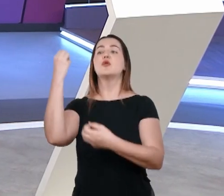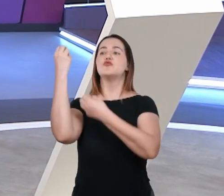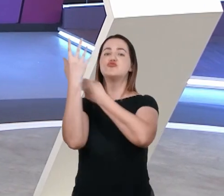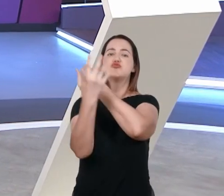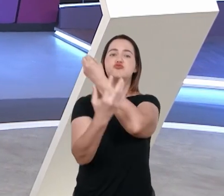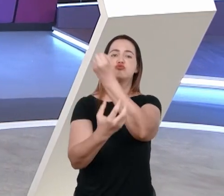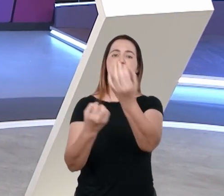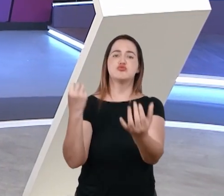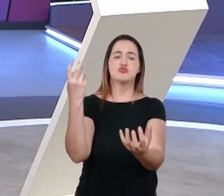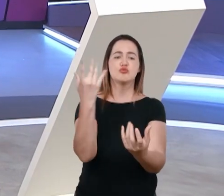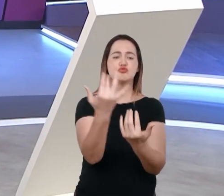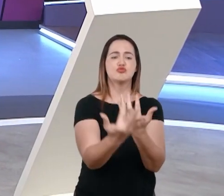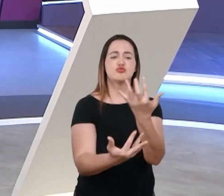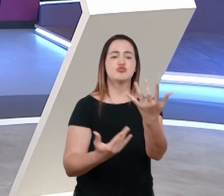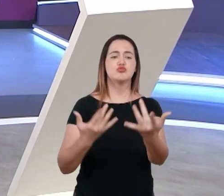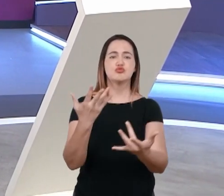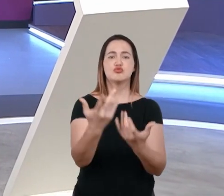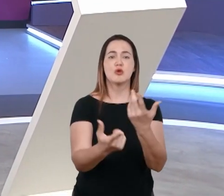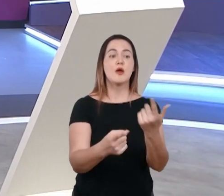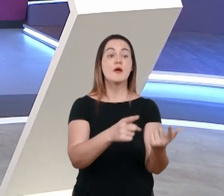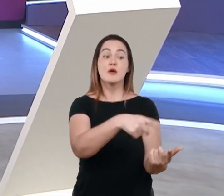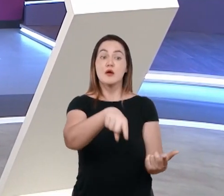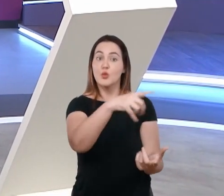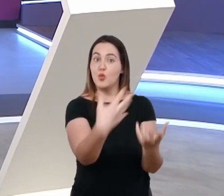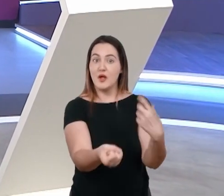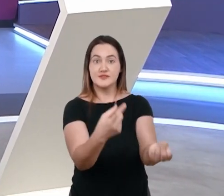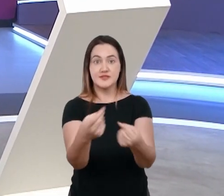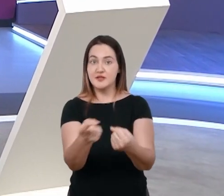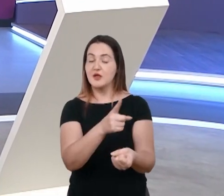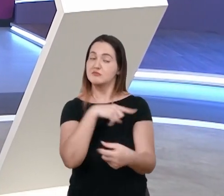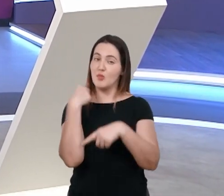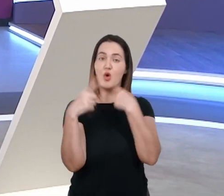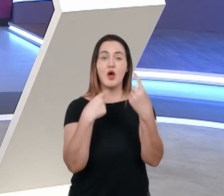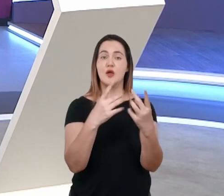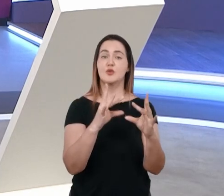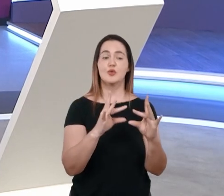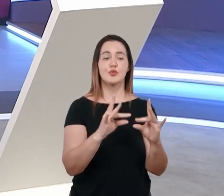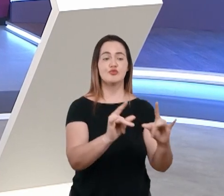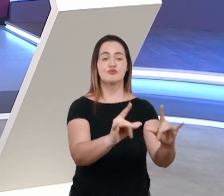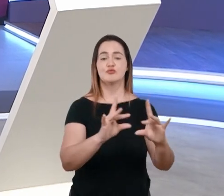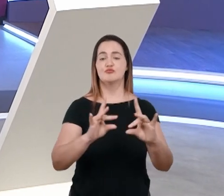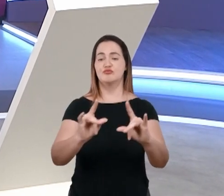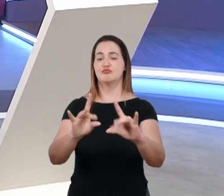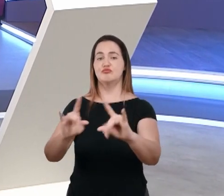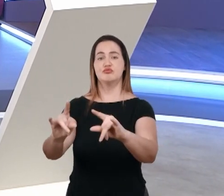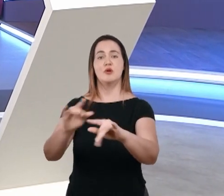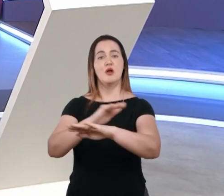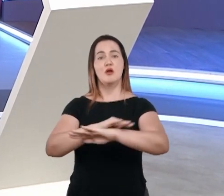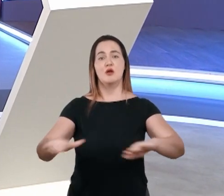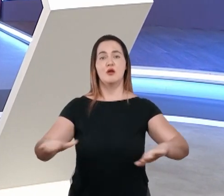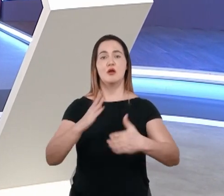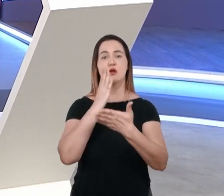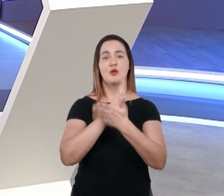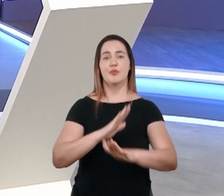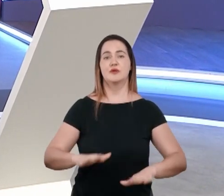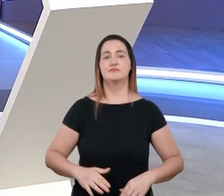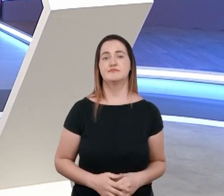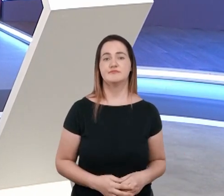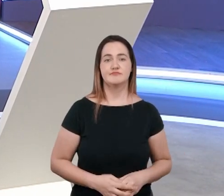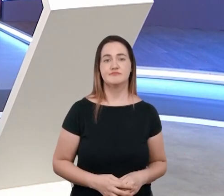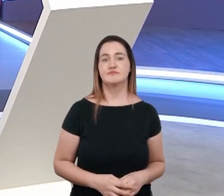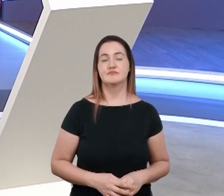existir, ele vai acontecer, mas você não precisa ser parte dele. Você pode estar fora disso